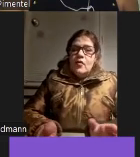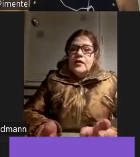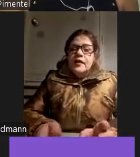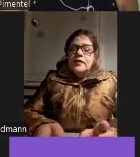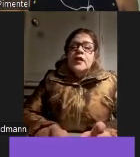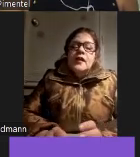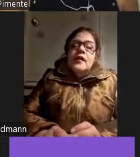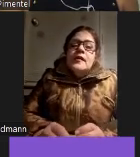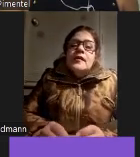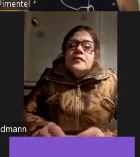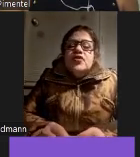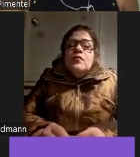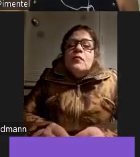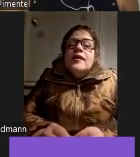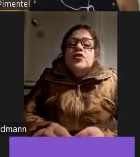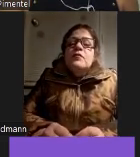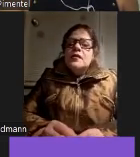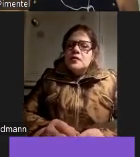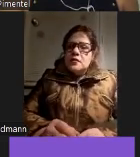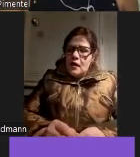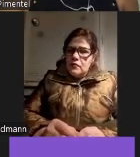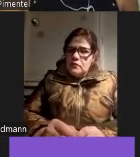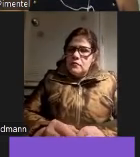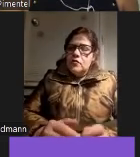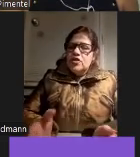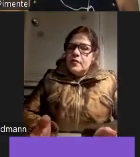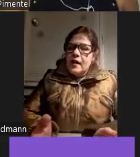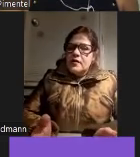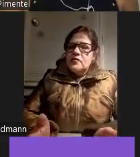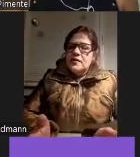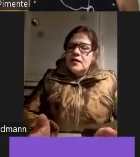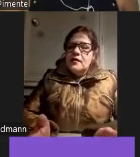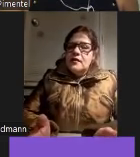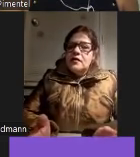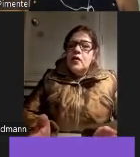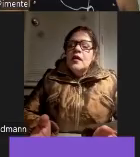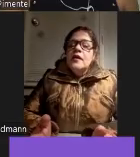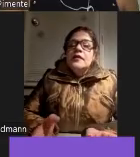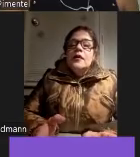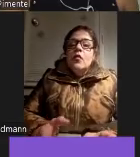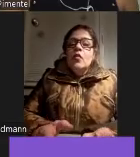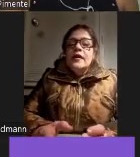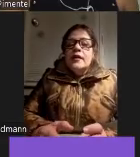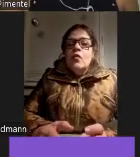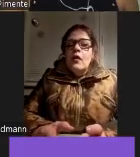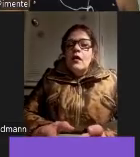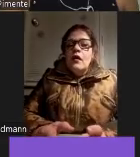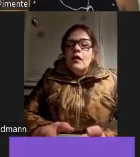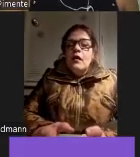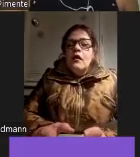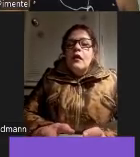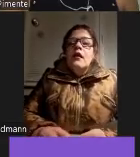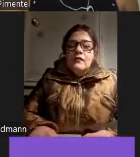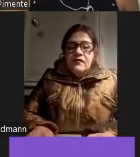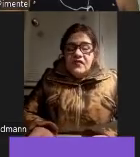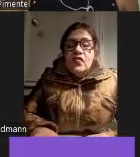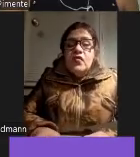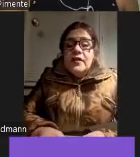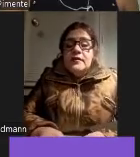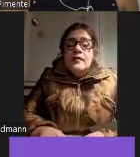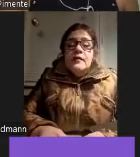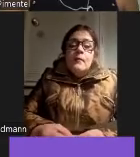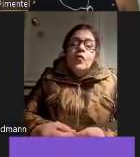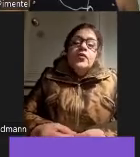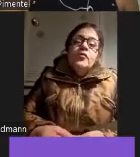a gente acordado, existe uma expansão do espaço desse líquido. Então, o líquor